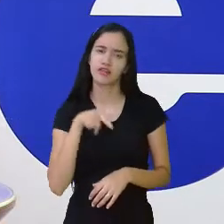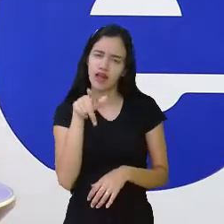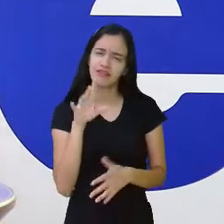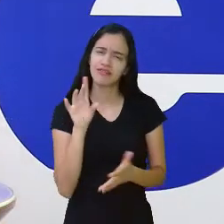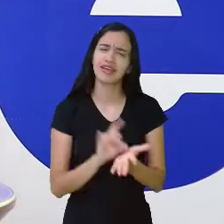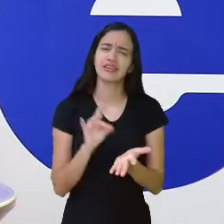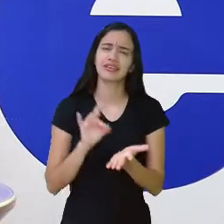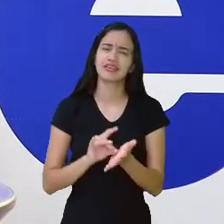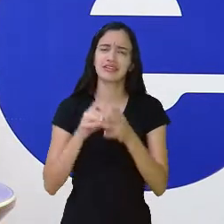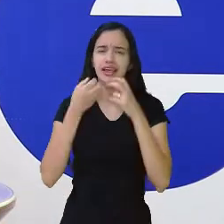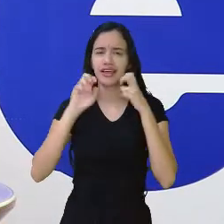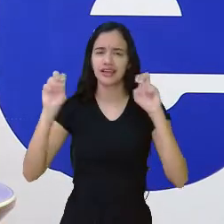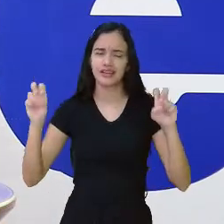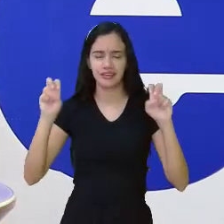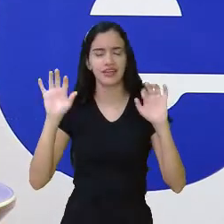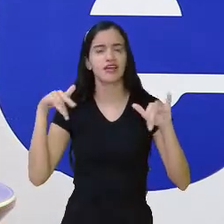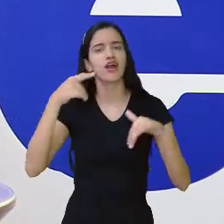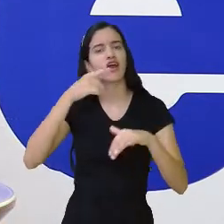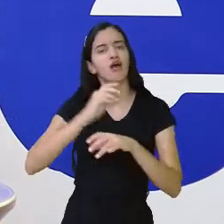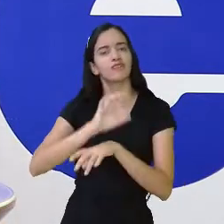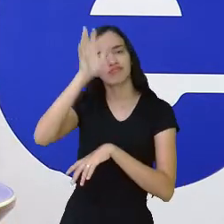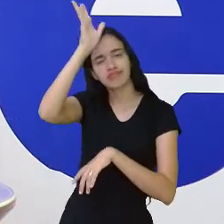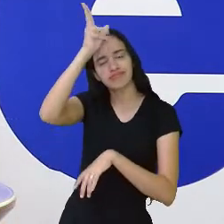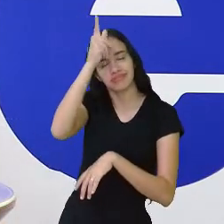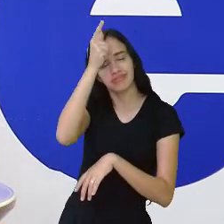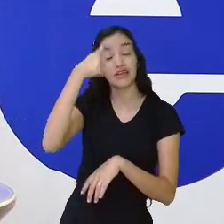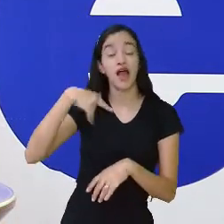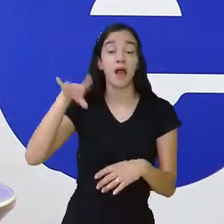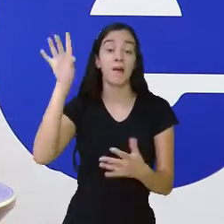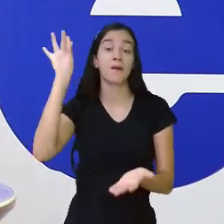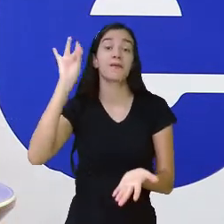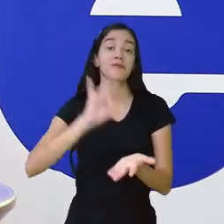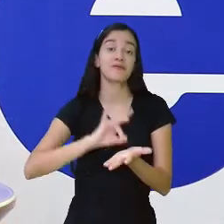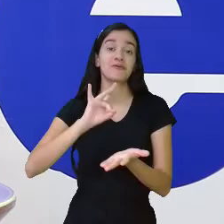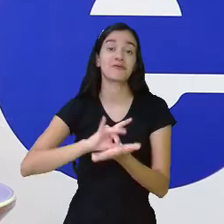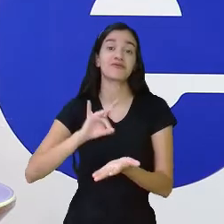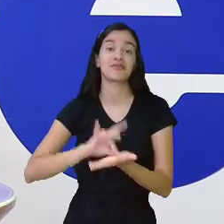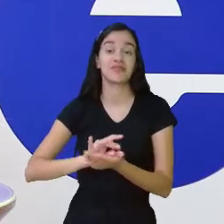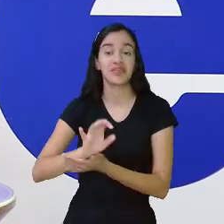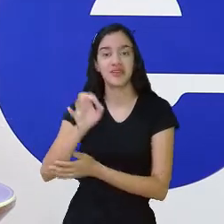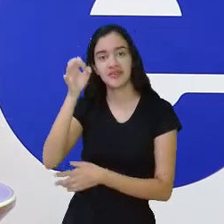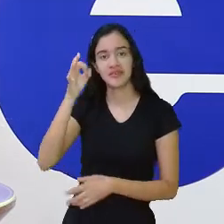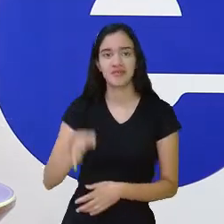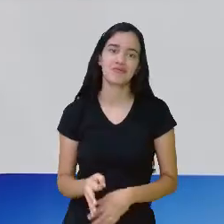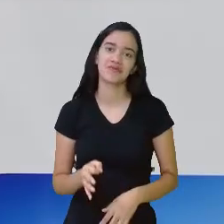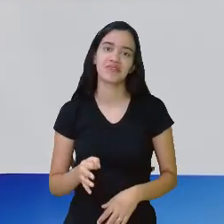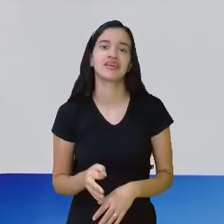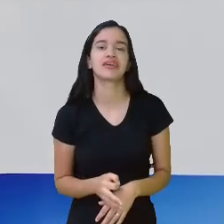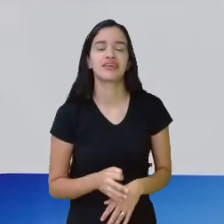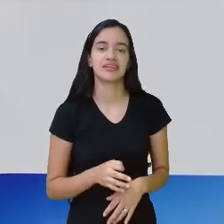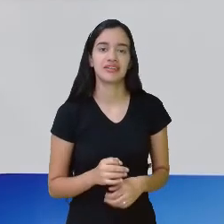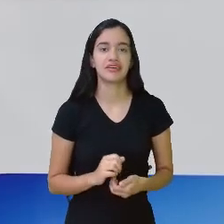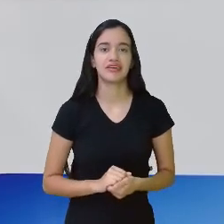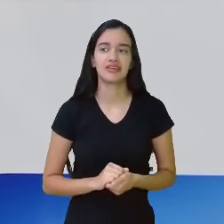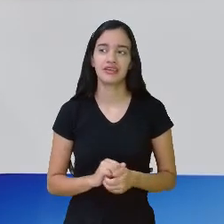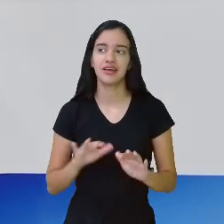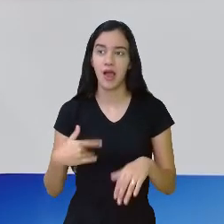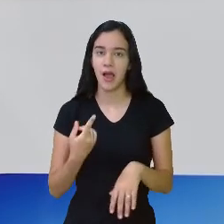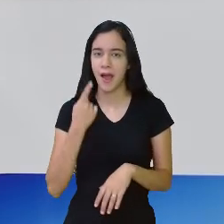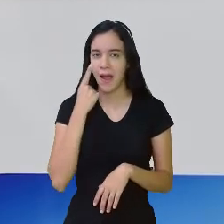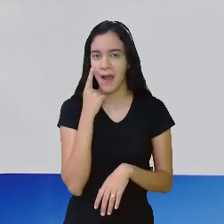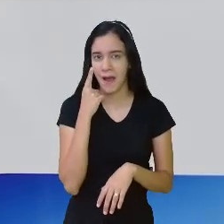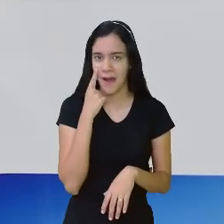E aí o pessoal com certeza está aí confirmando juntinho com o Carijó, viu, professora Mauricéia? Meu Deus. Mas olha